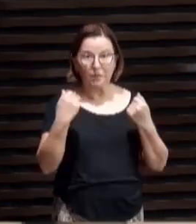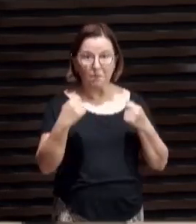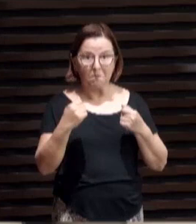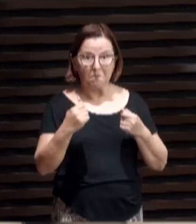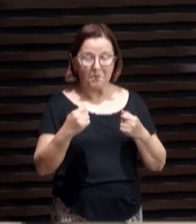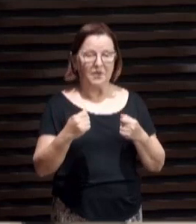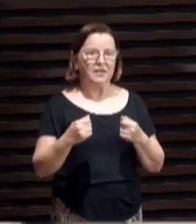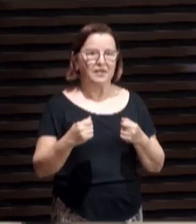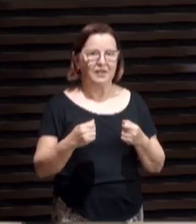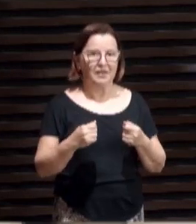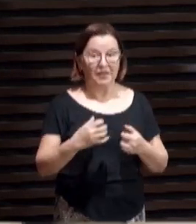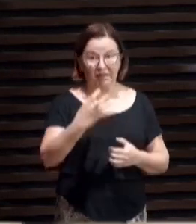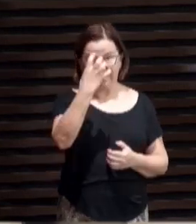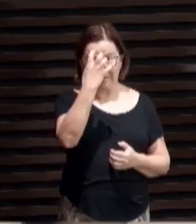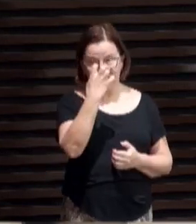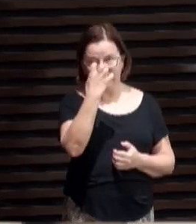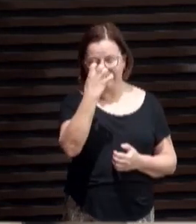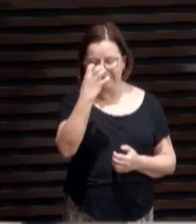sérios.